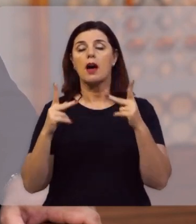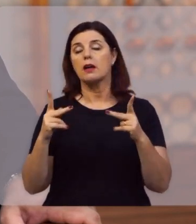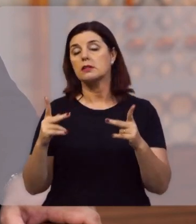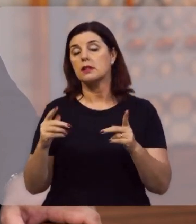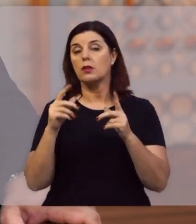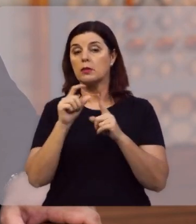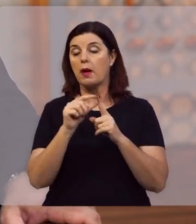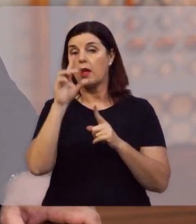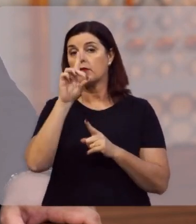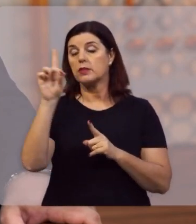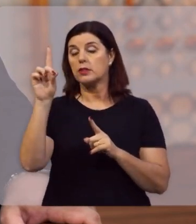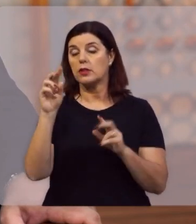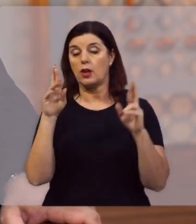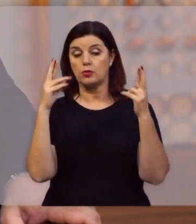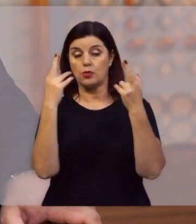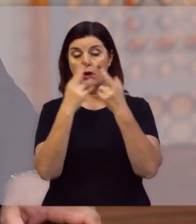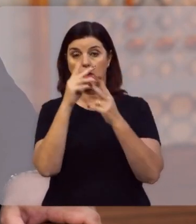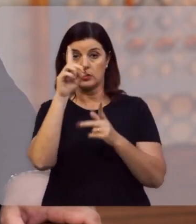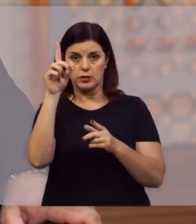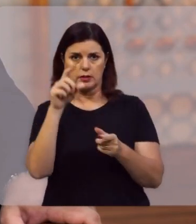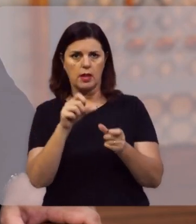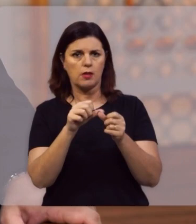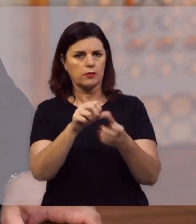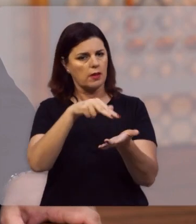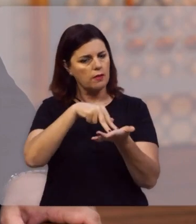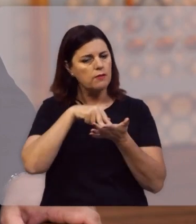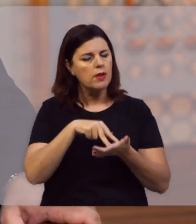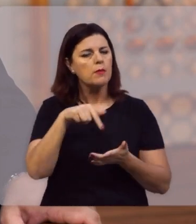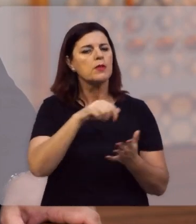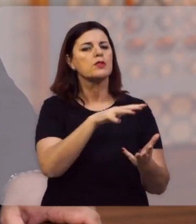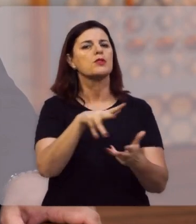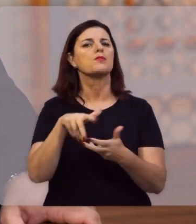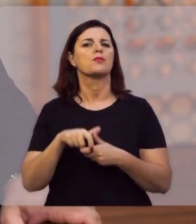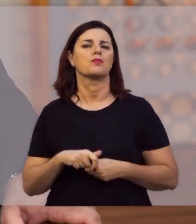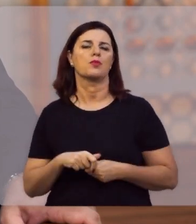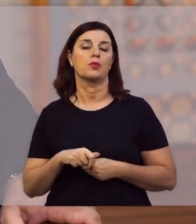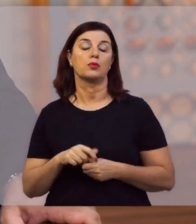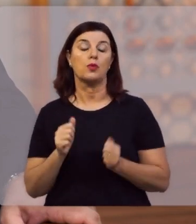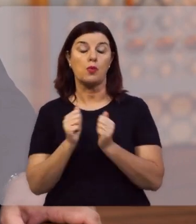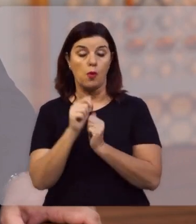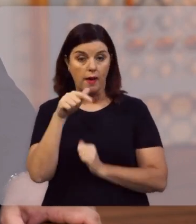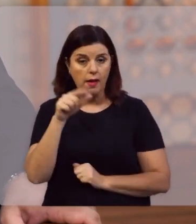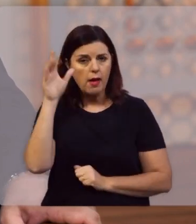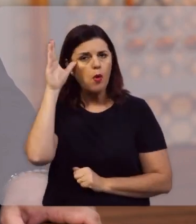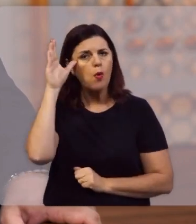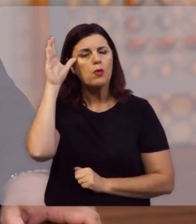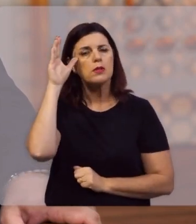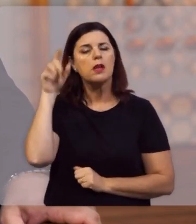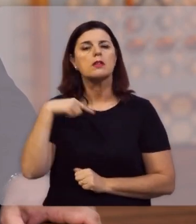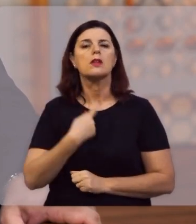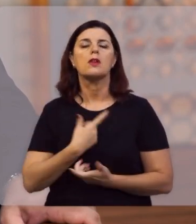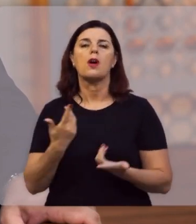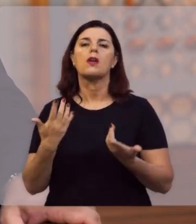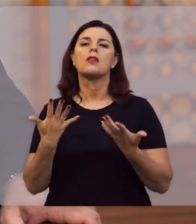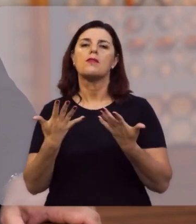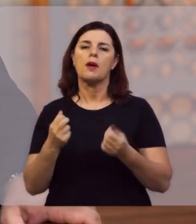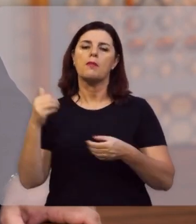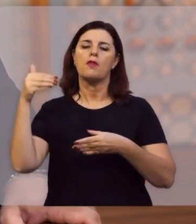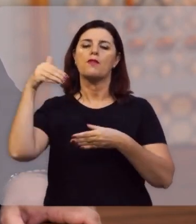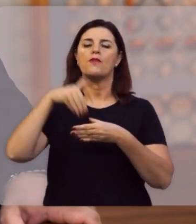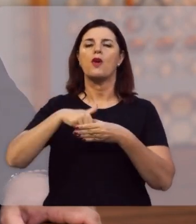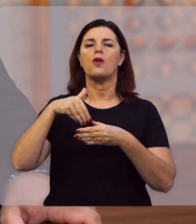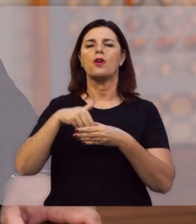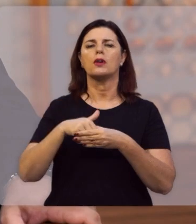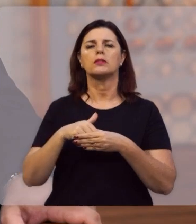que o reino de Deus se estabelece nesse mundo então com essa consciência nós vamos votar nunca